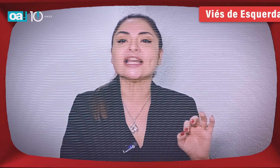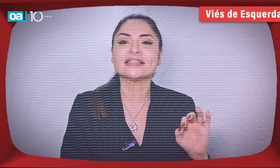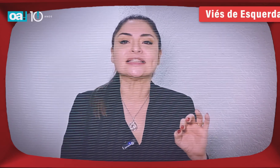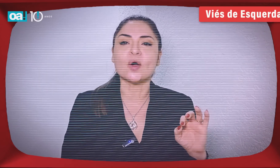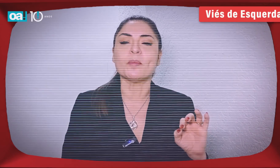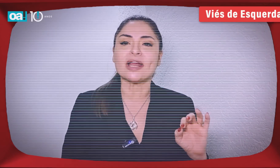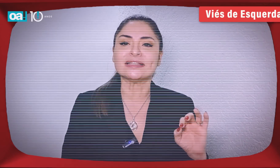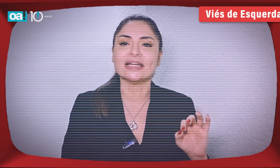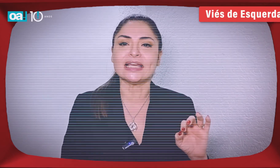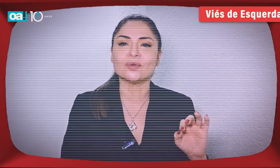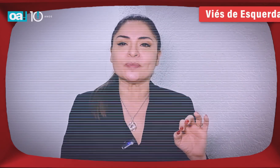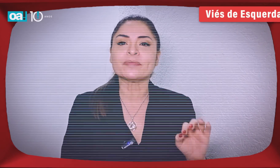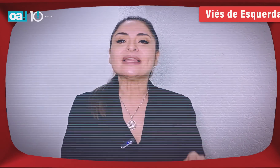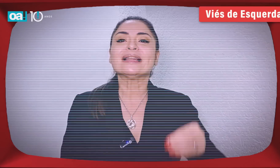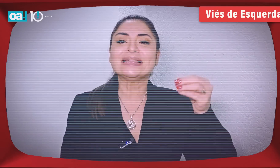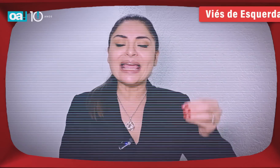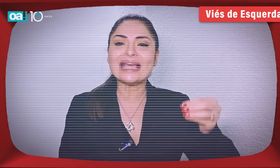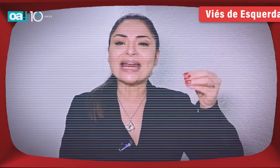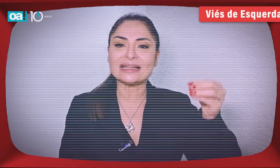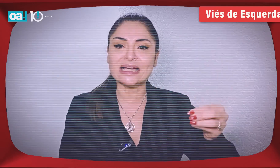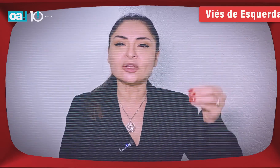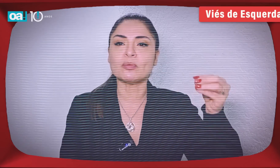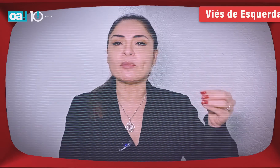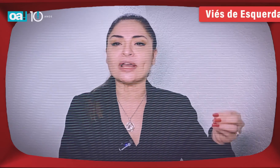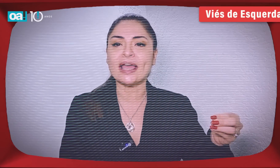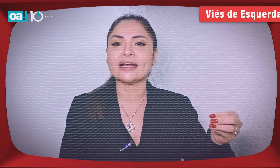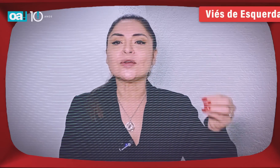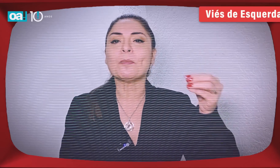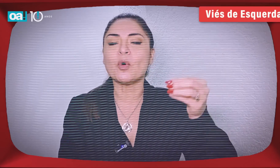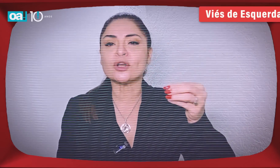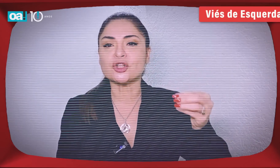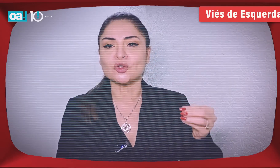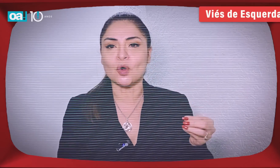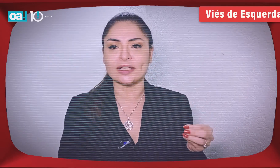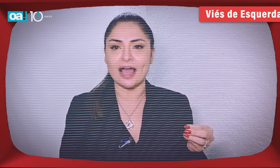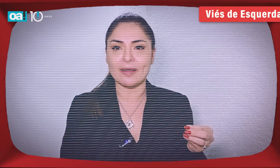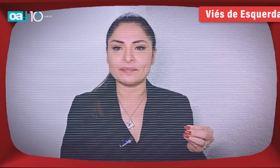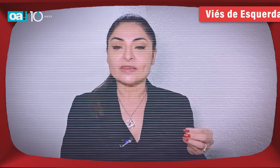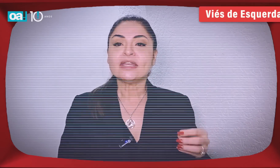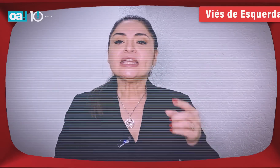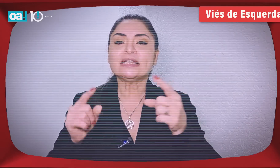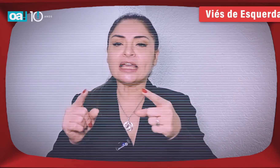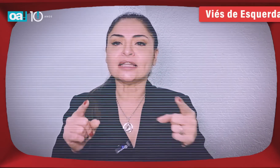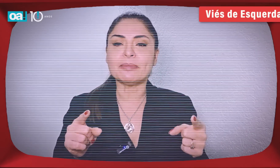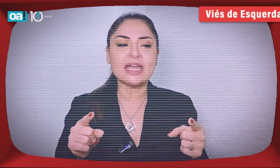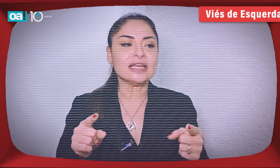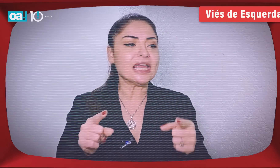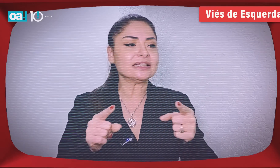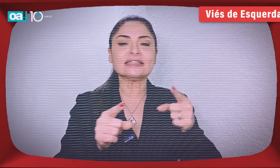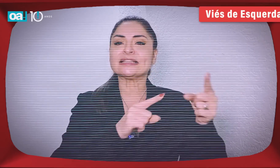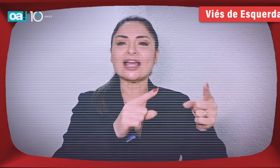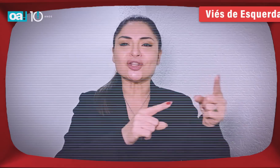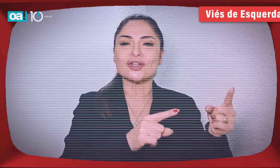conservador cristão brasileiro, degradando uma mulher por discordar. E tem